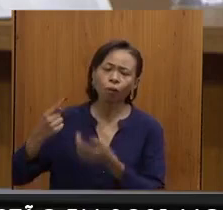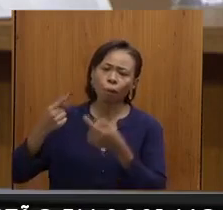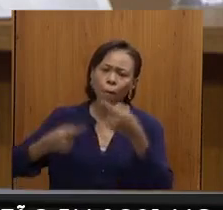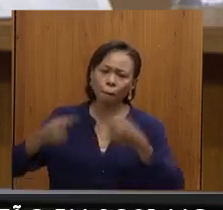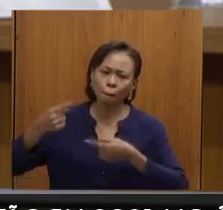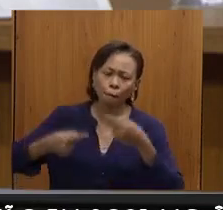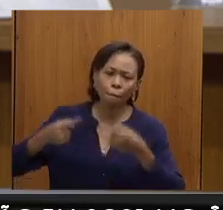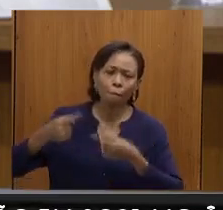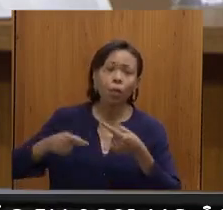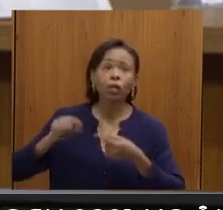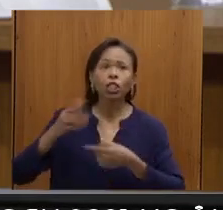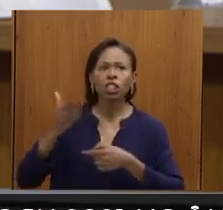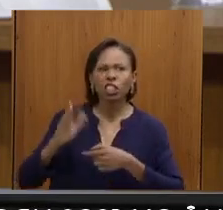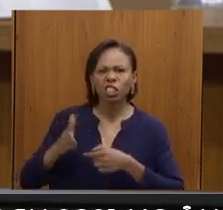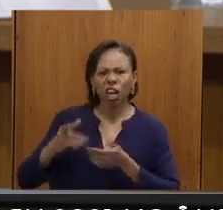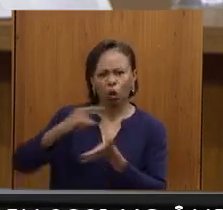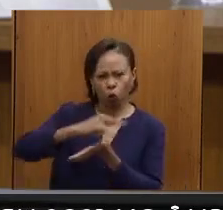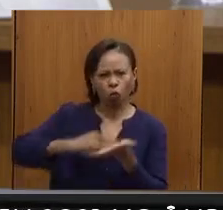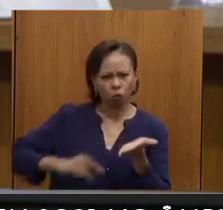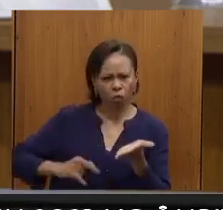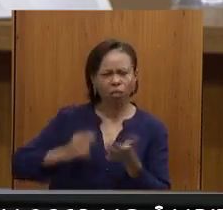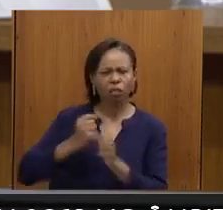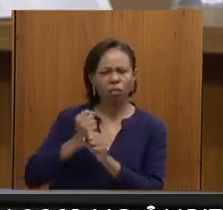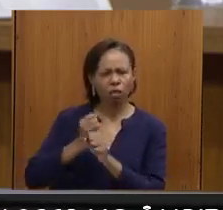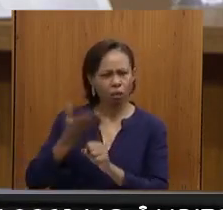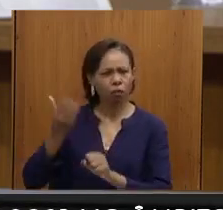anos, um modelo que nós consideramos